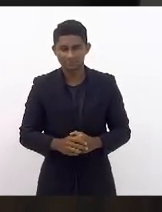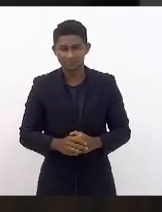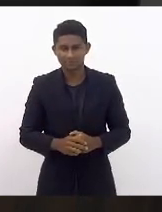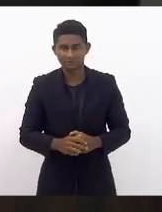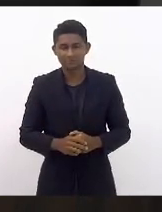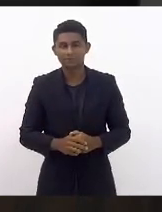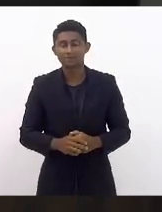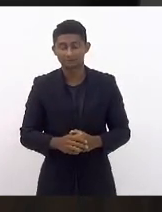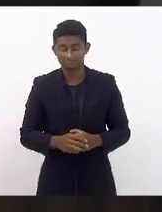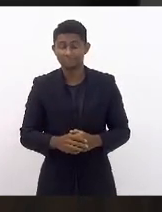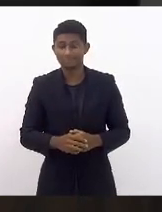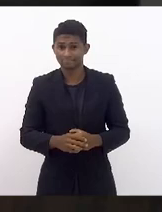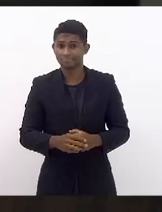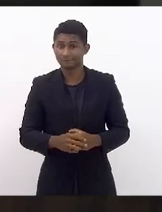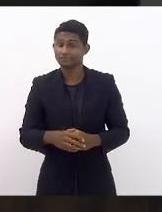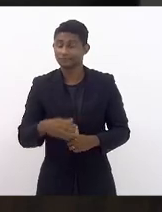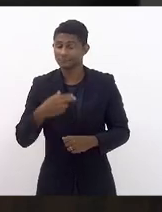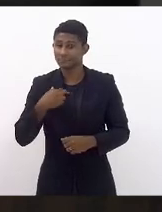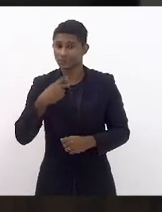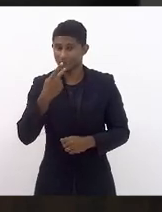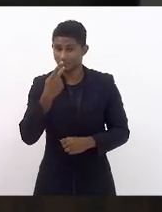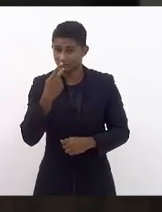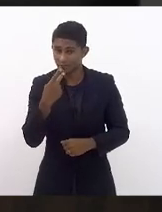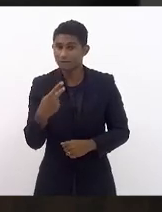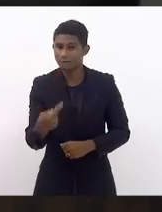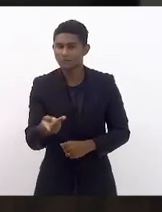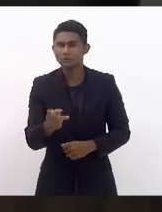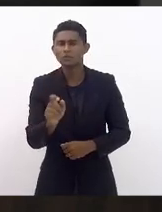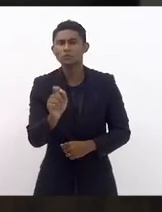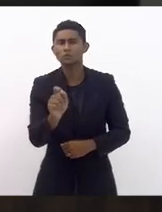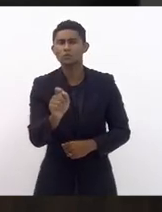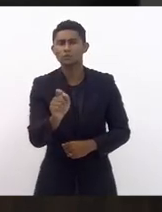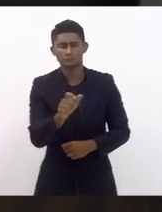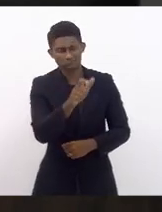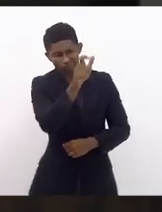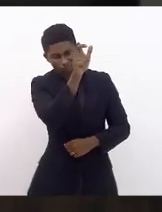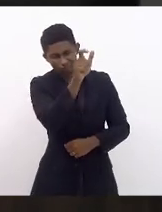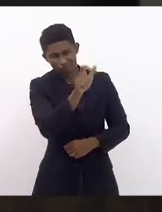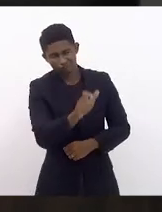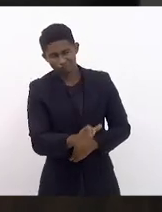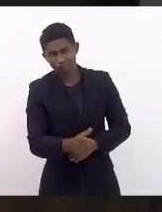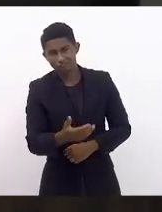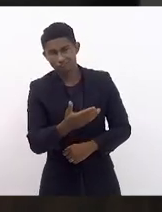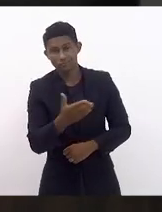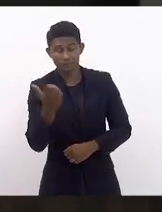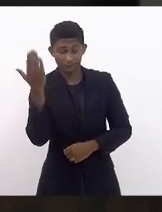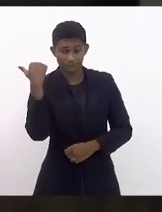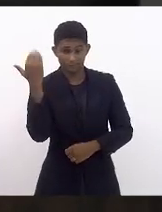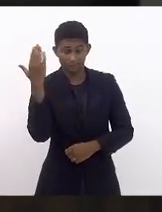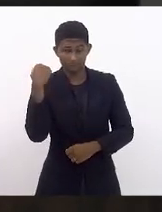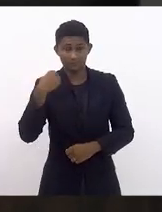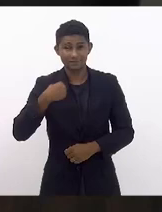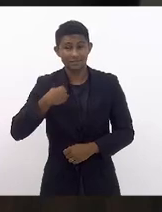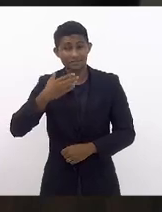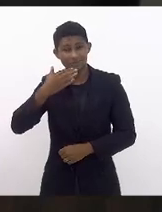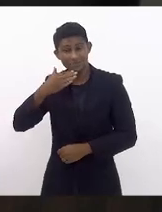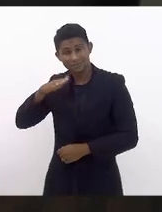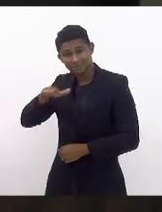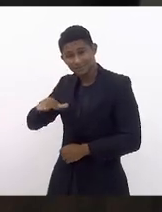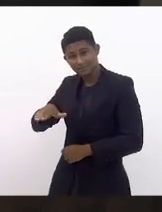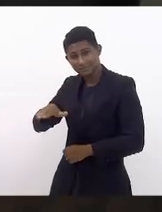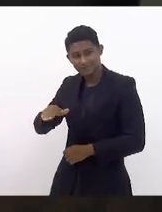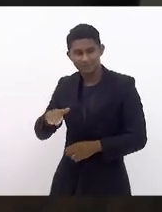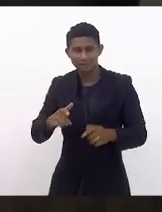falando de alguém que, desde que eu era menina, lá em Nova Iguaçu, digamos